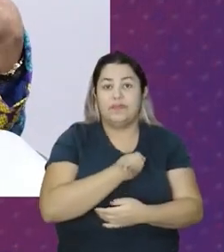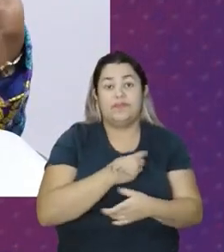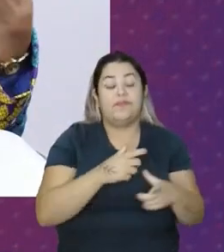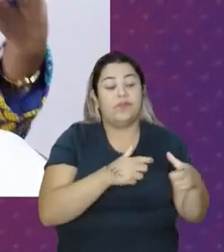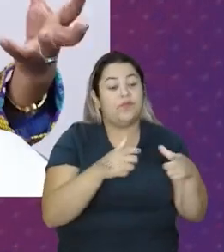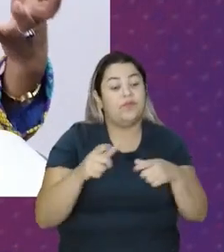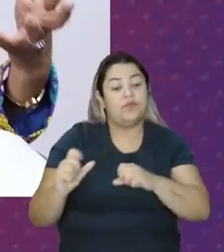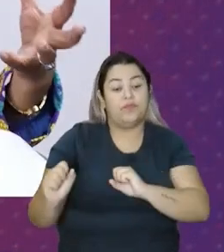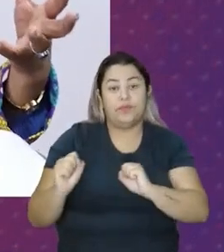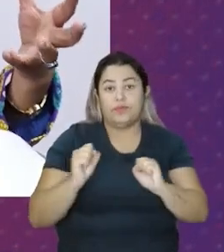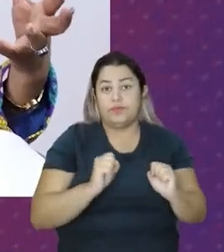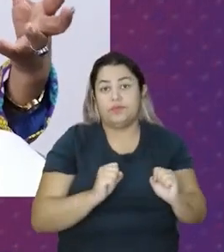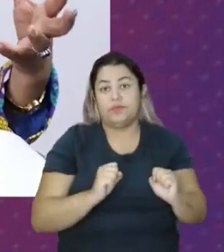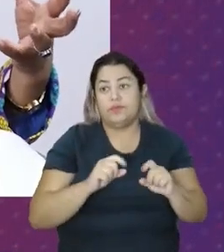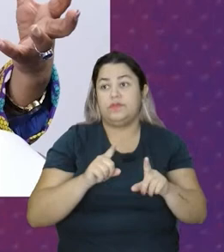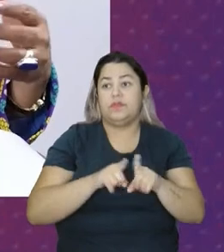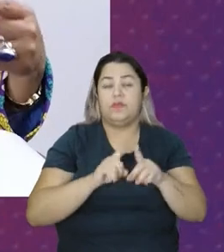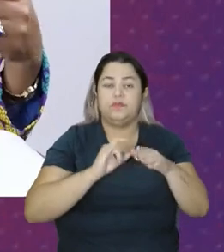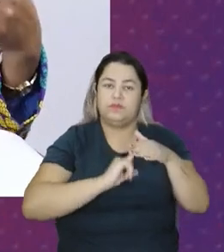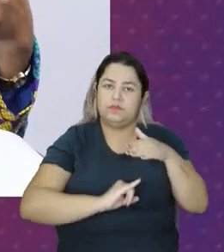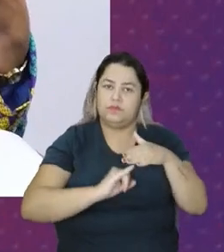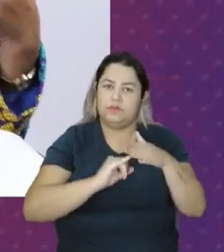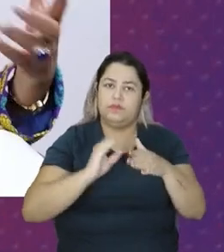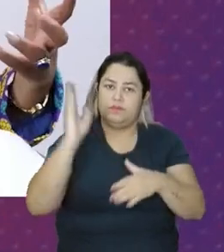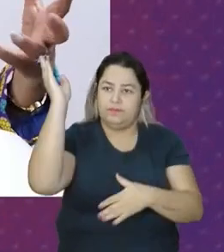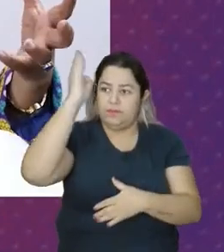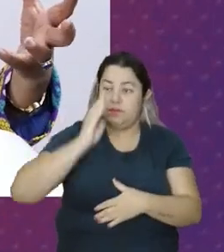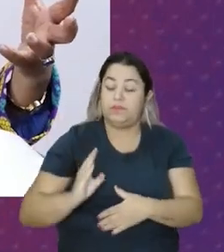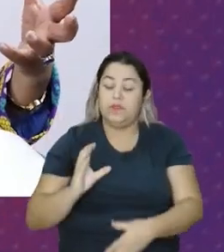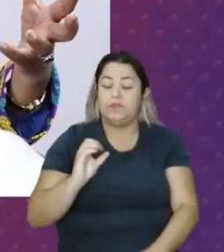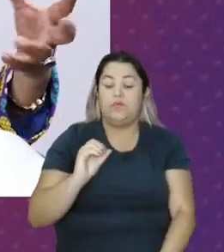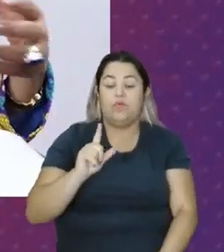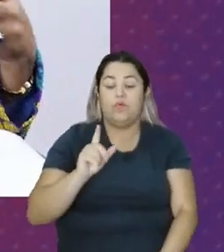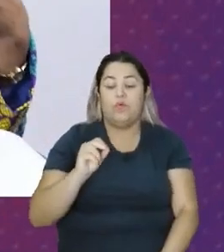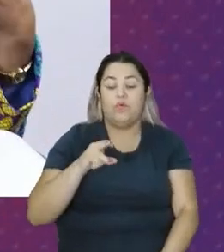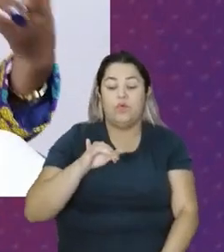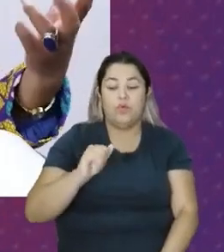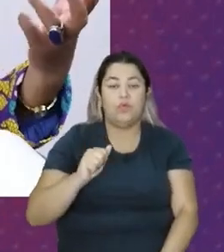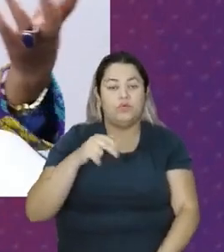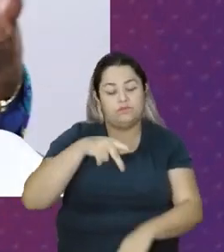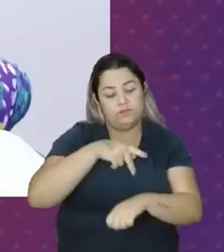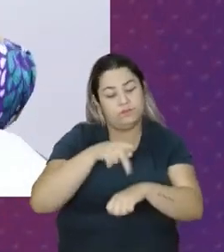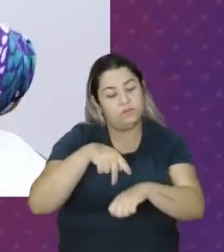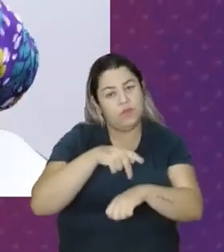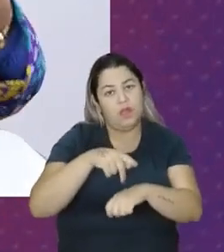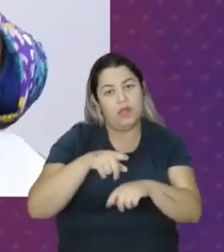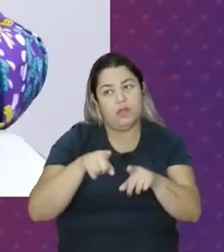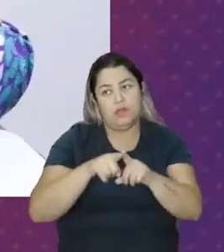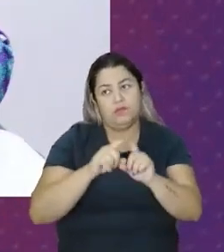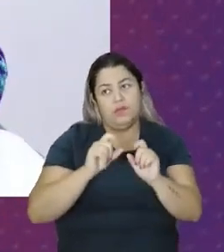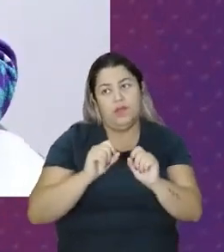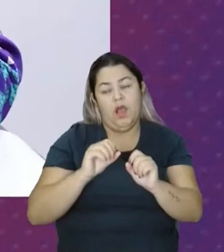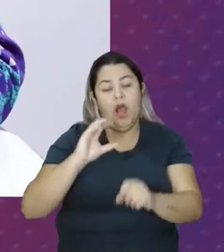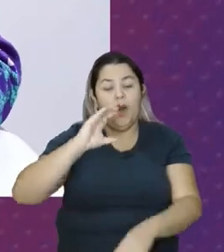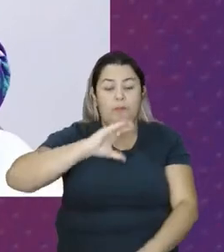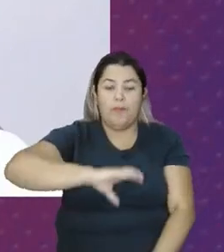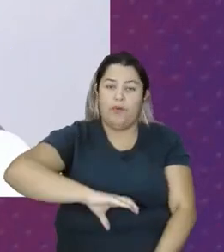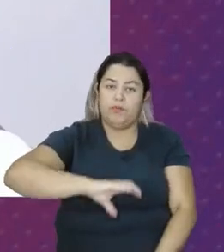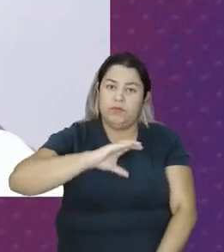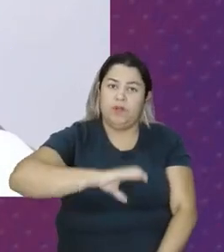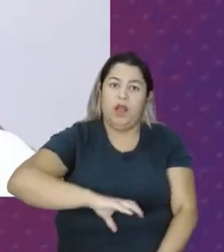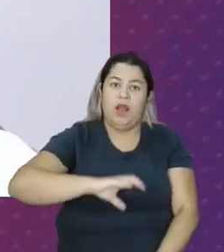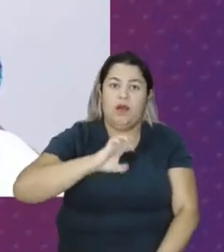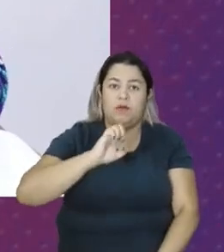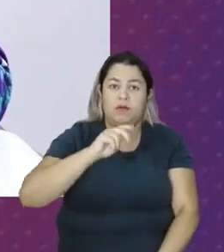os poderes instituídos do Brasil colônia, né, dos países colonizadores, no caso Portugal,